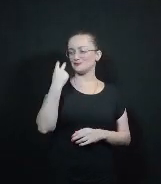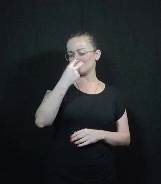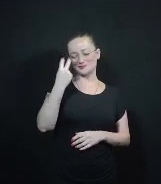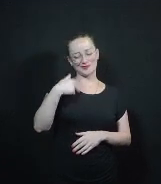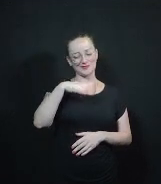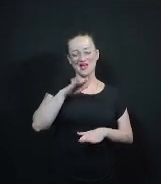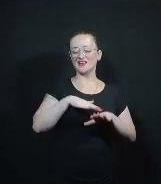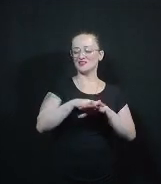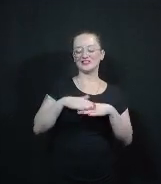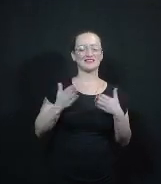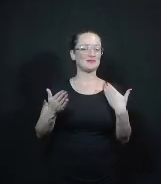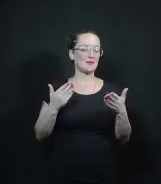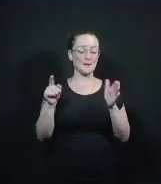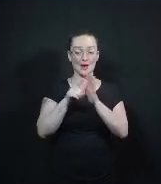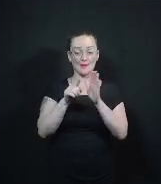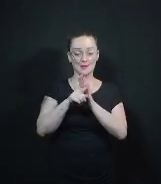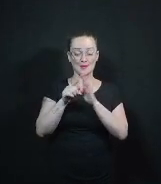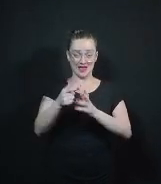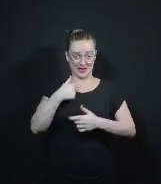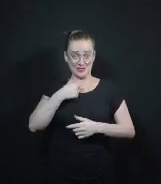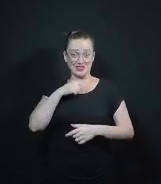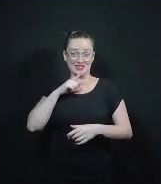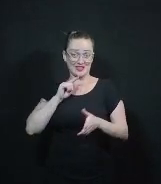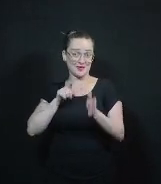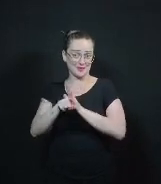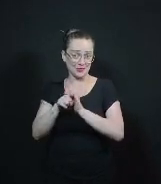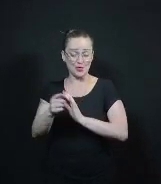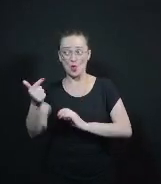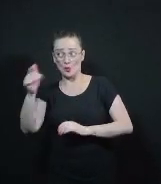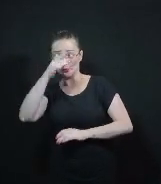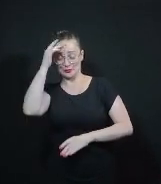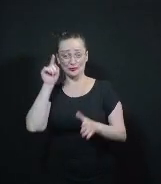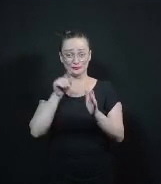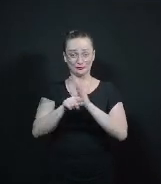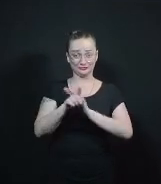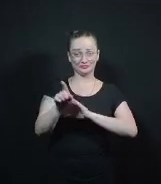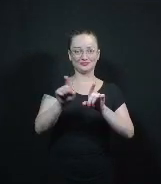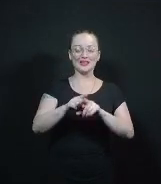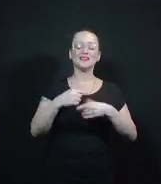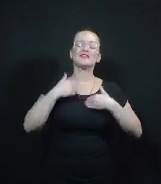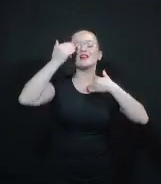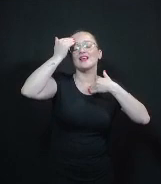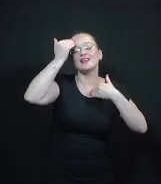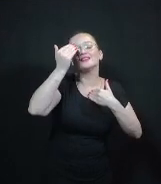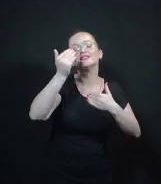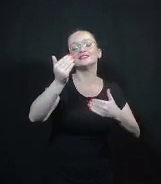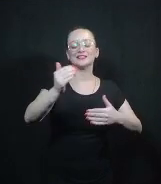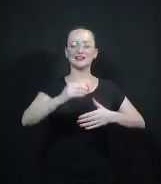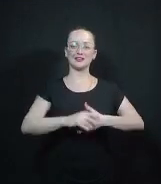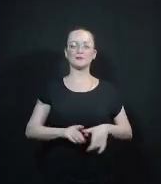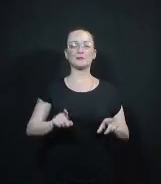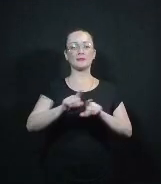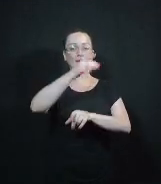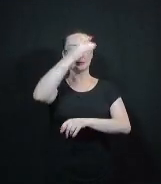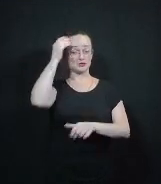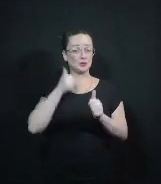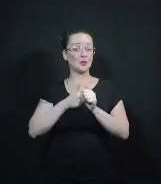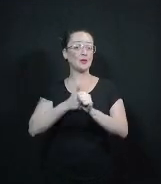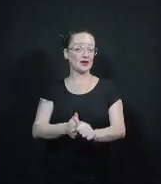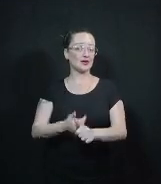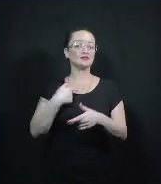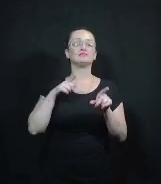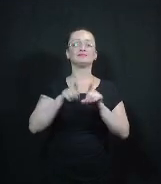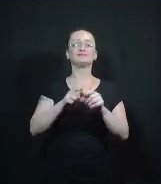aqui para poder fazer todas as perguntas que eu tenho e as que chegaram, mas então fica aqui o agradecimento, e para as pessoas que acompanharam, que estão